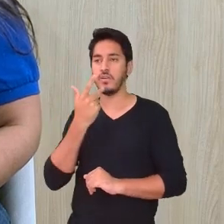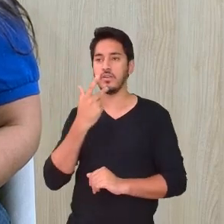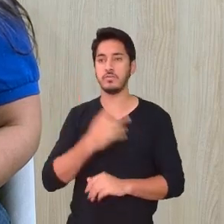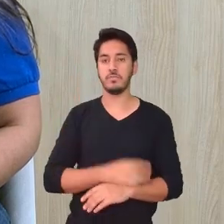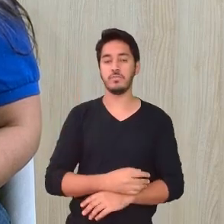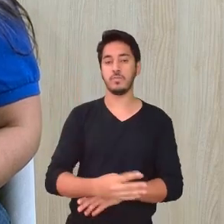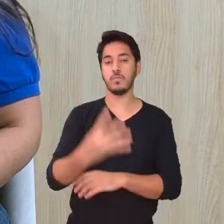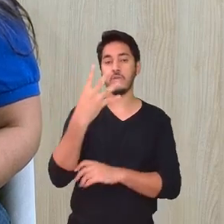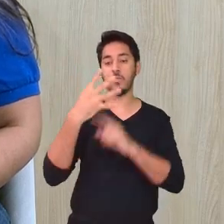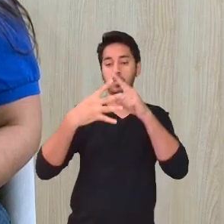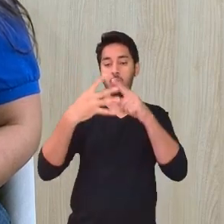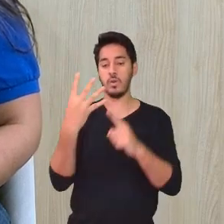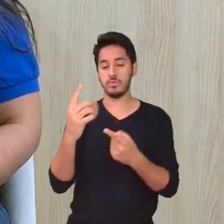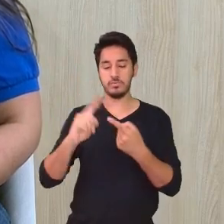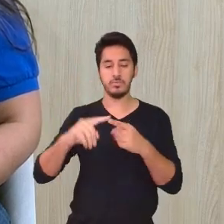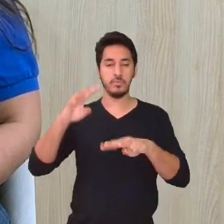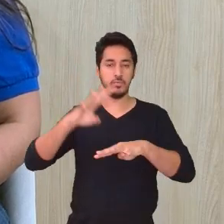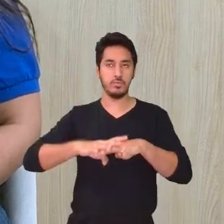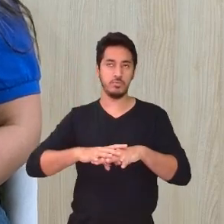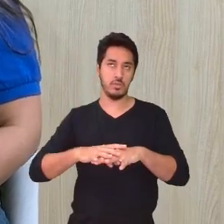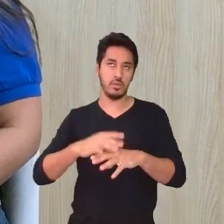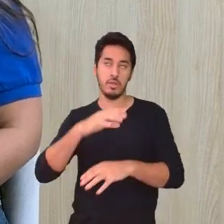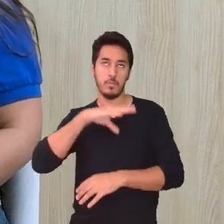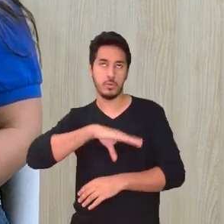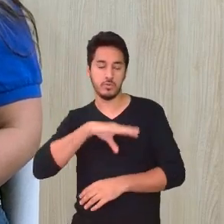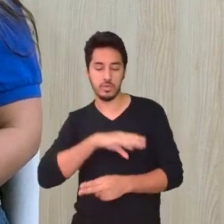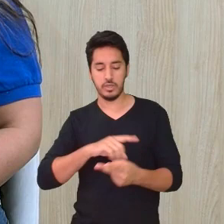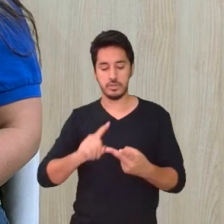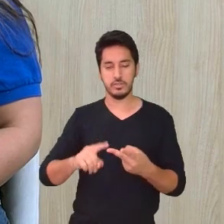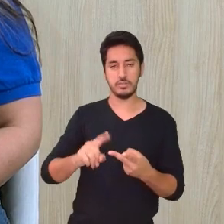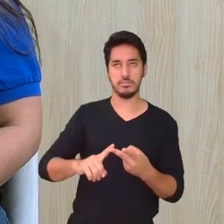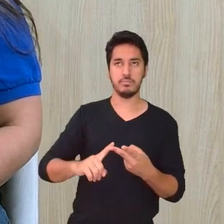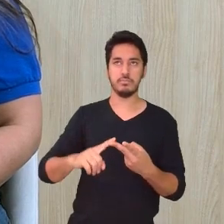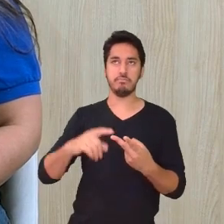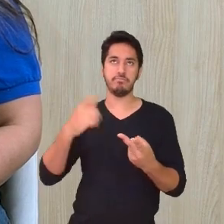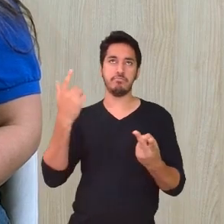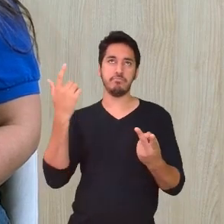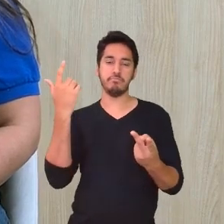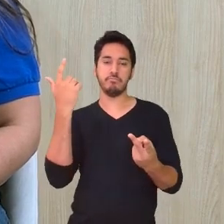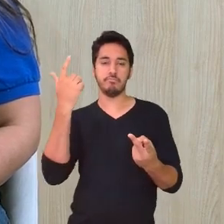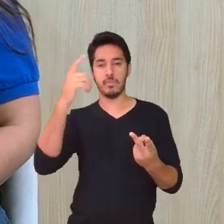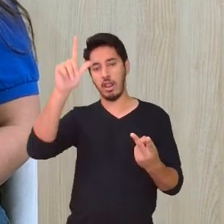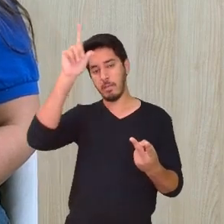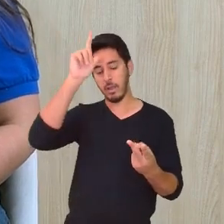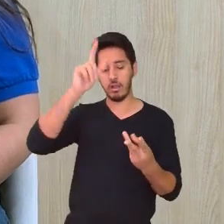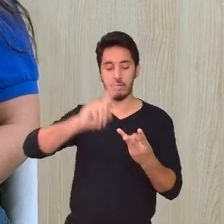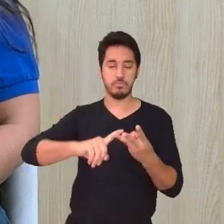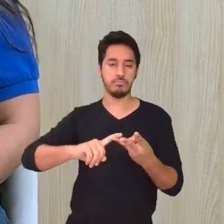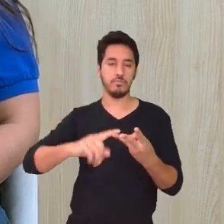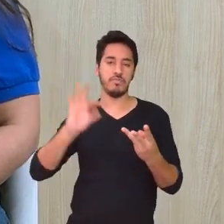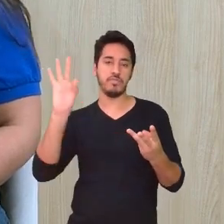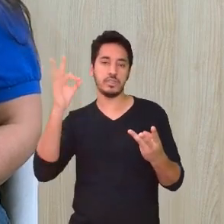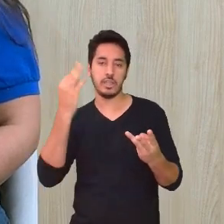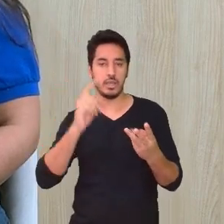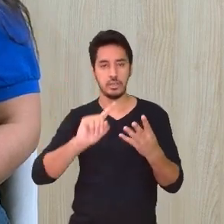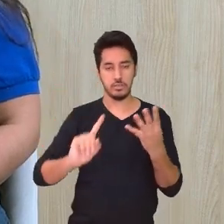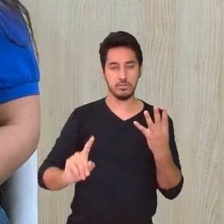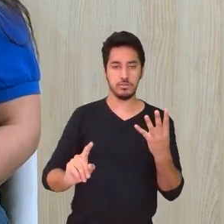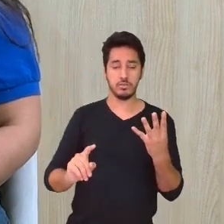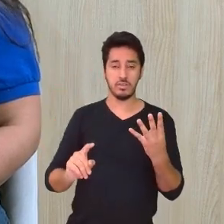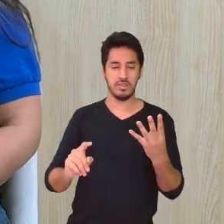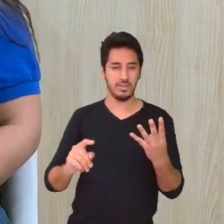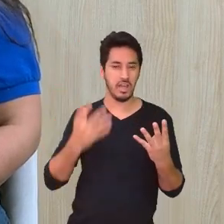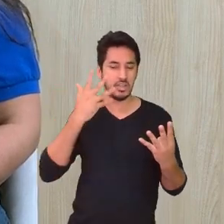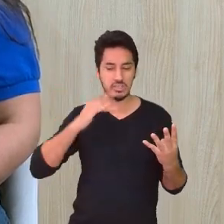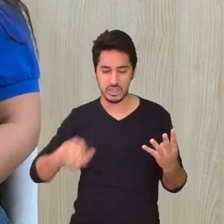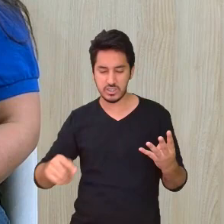4 idiomas, português, alemão, francês, italiano. Aquelas crianças, elas não conhecem a norma culta, vamos dizer assim, né?